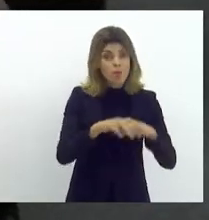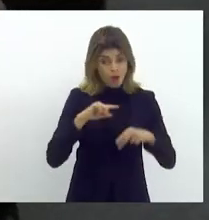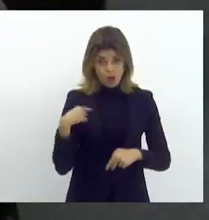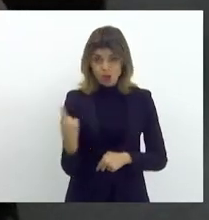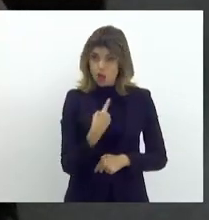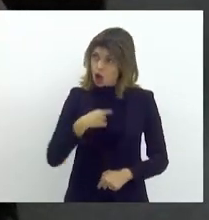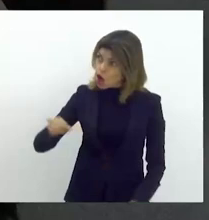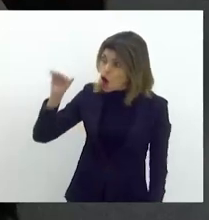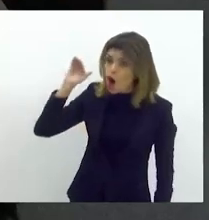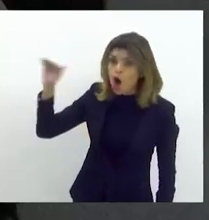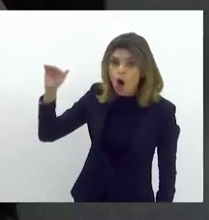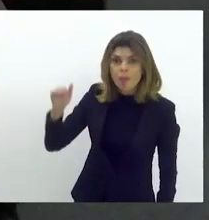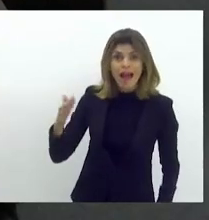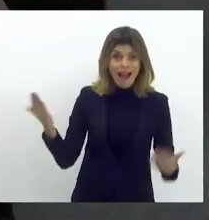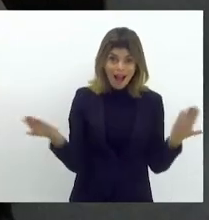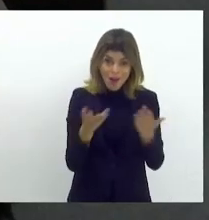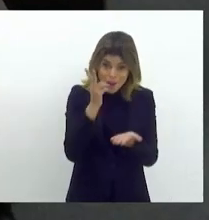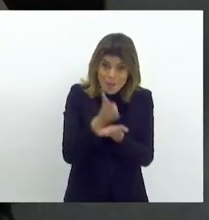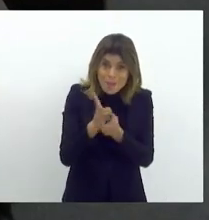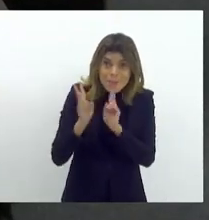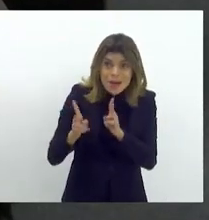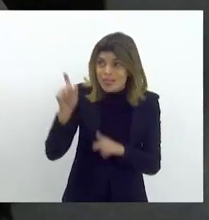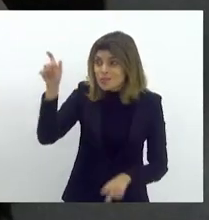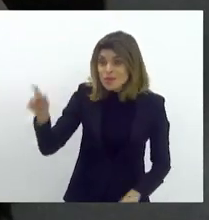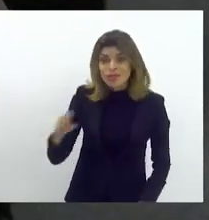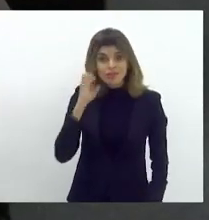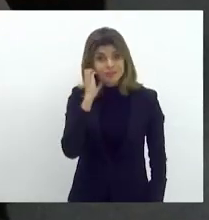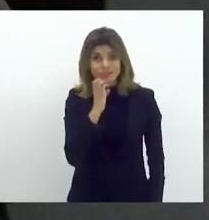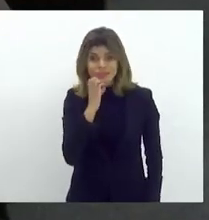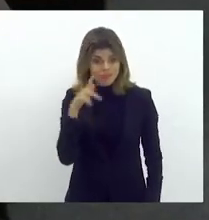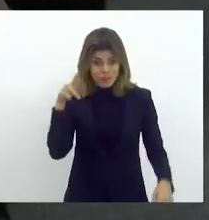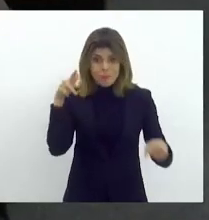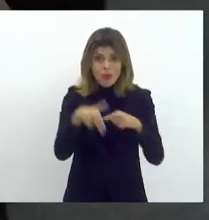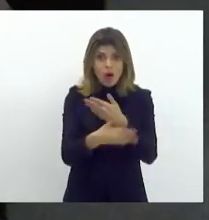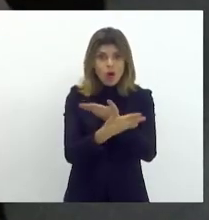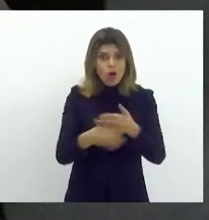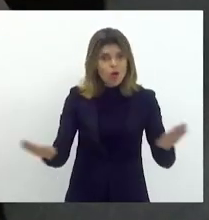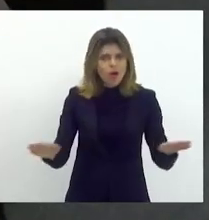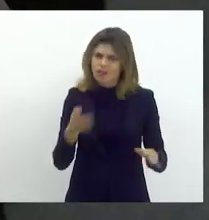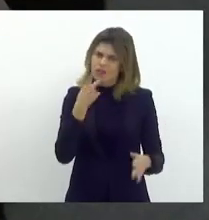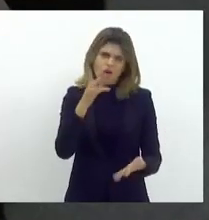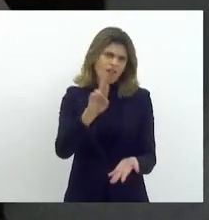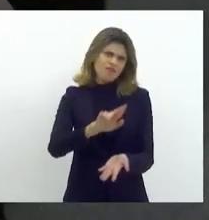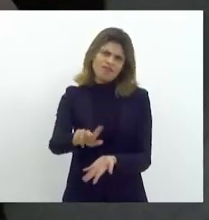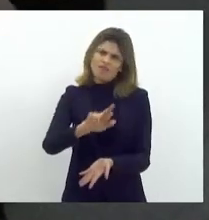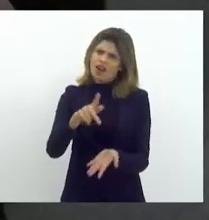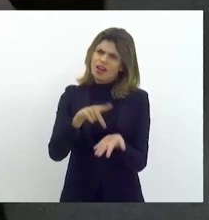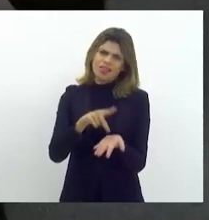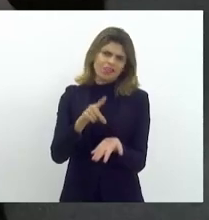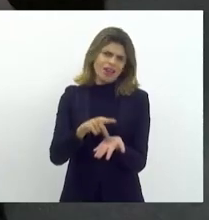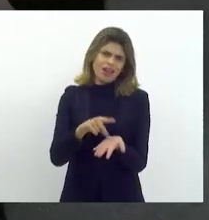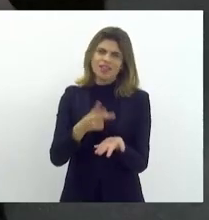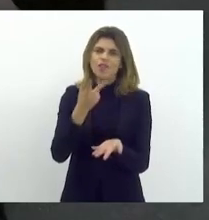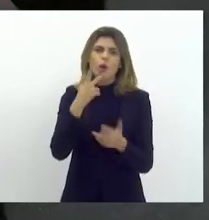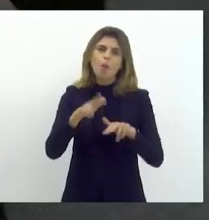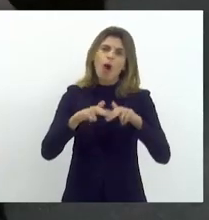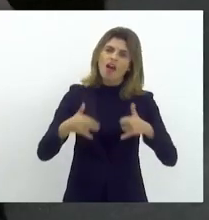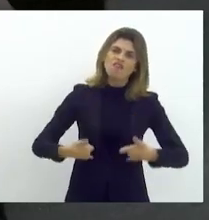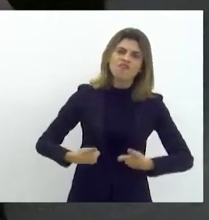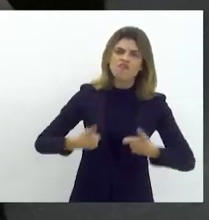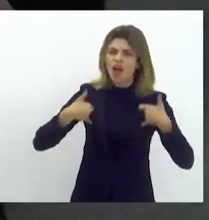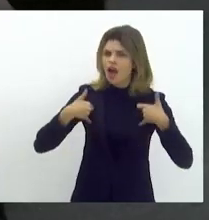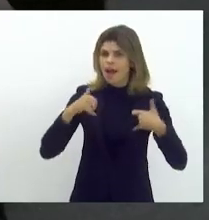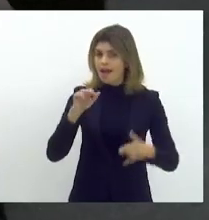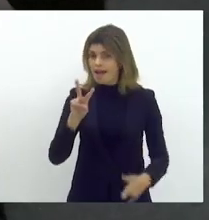agora o governo tem interrompendo e não é verdade que o deputado falou que tá colocado aqui uma questão de vaidade